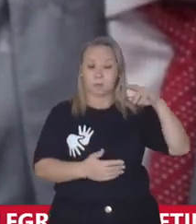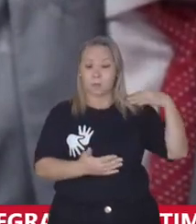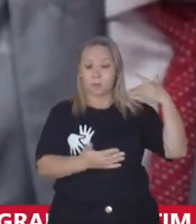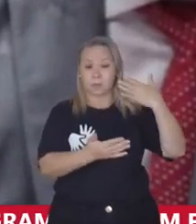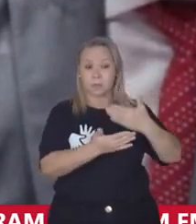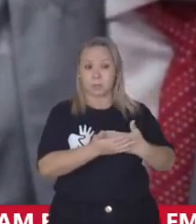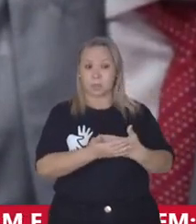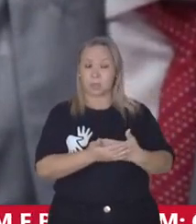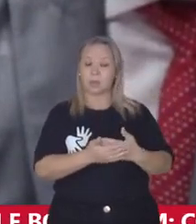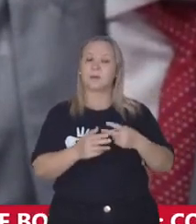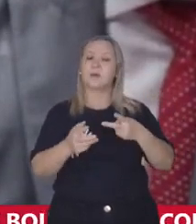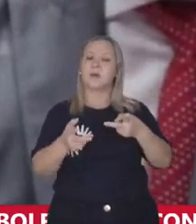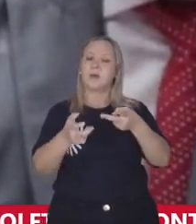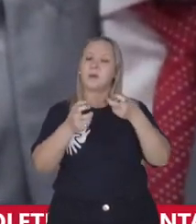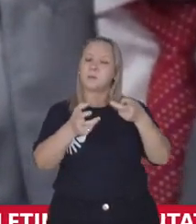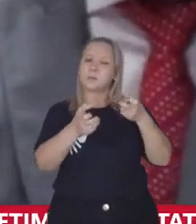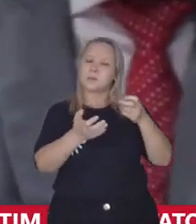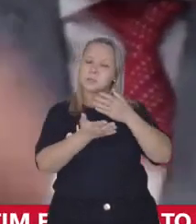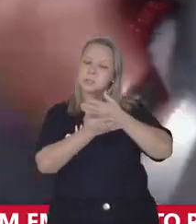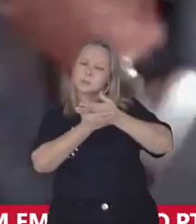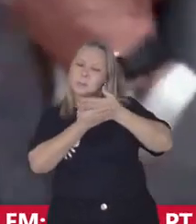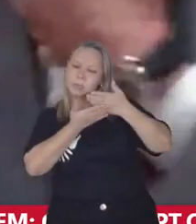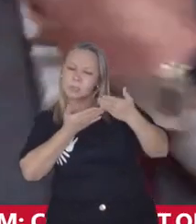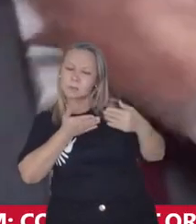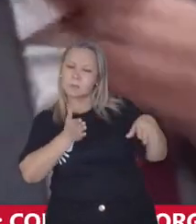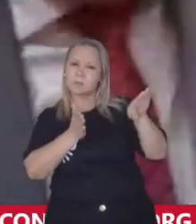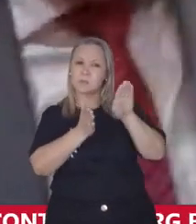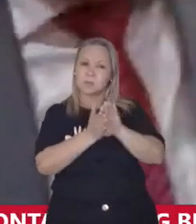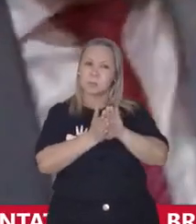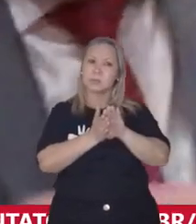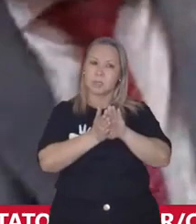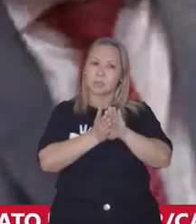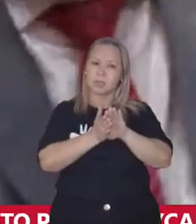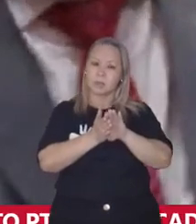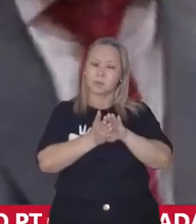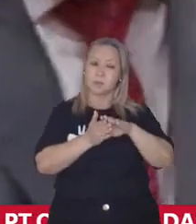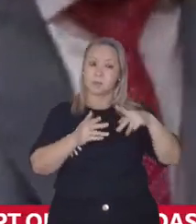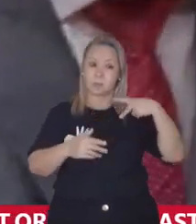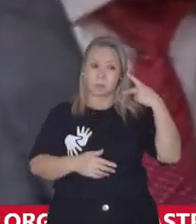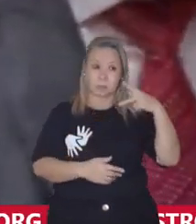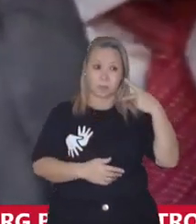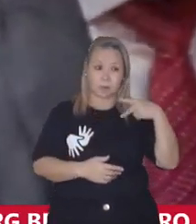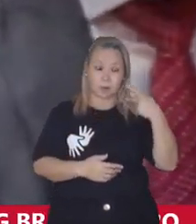a Constituinte, quando nós chegamos no parlamento, foi